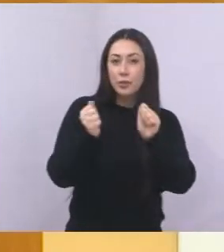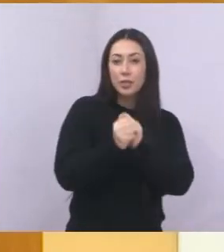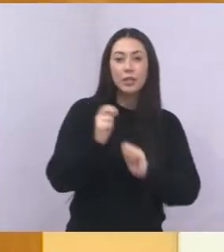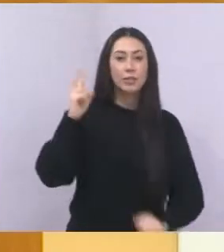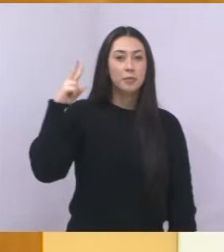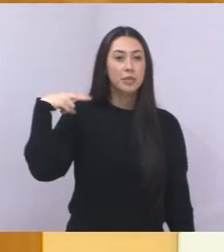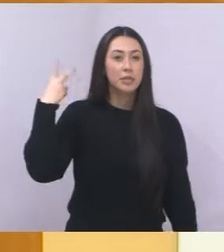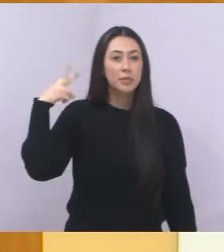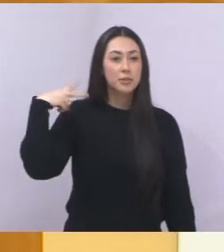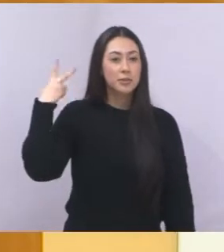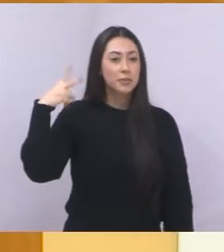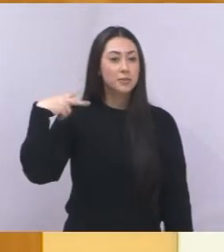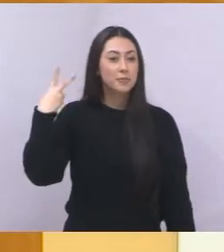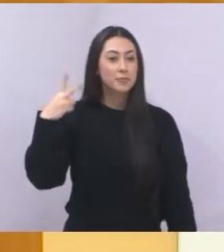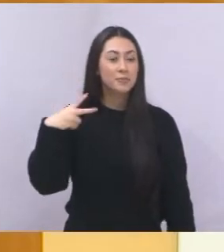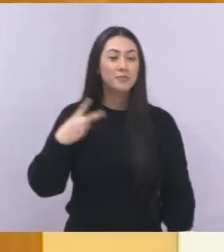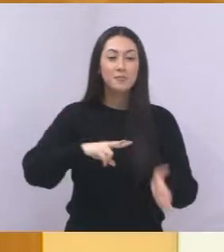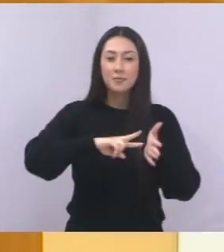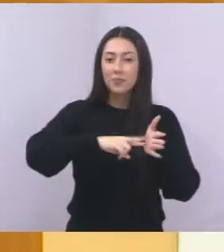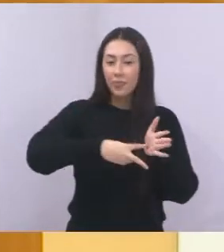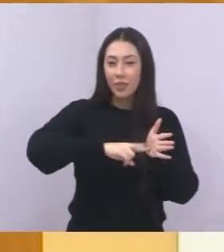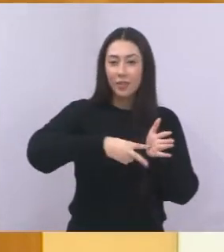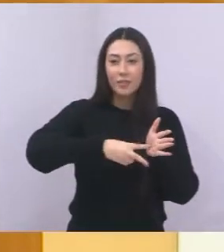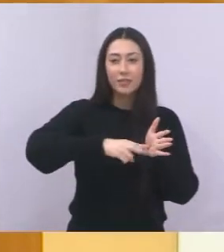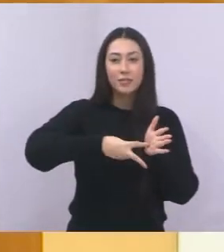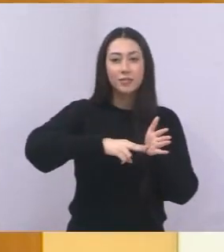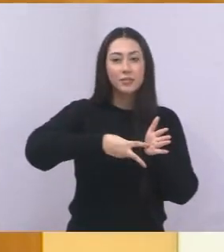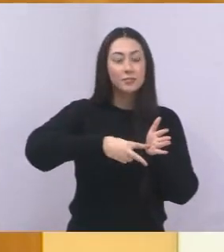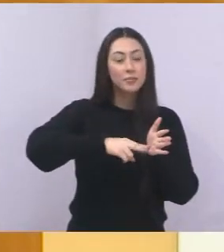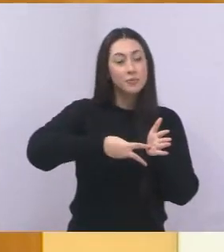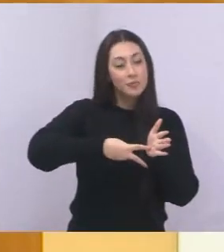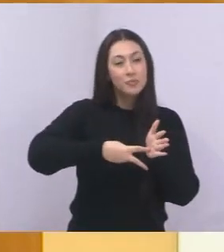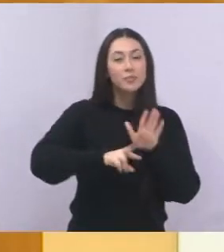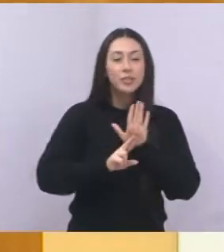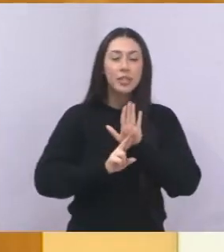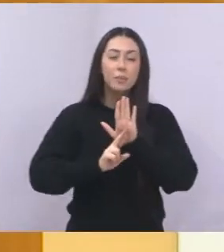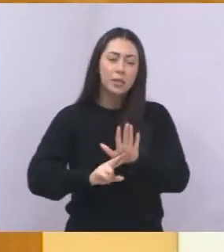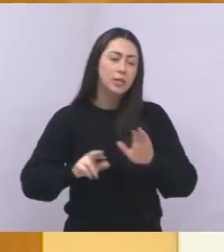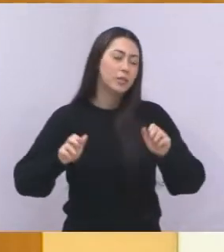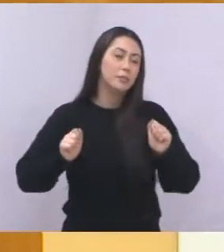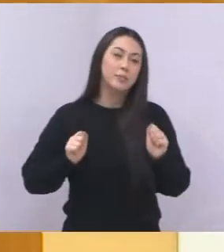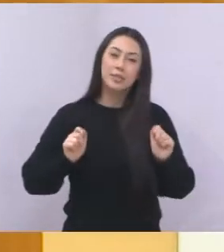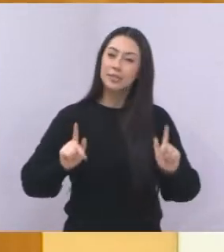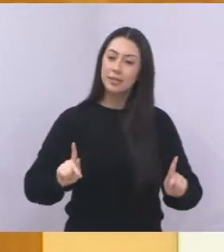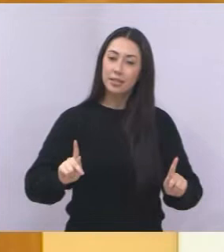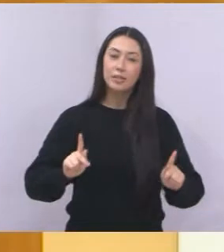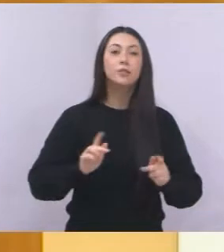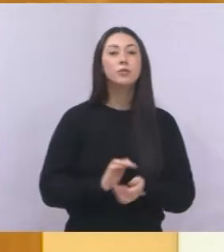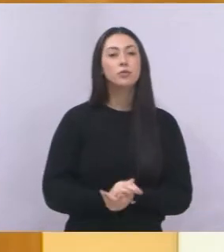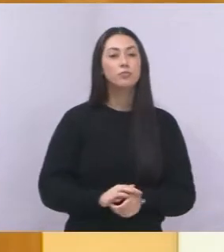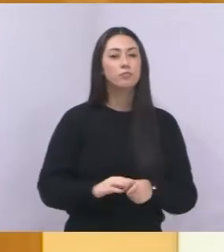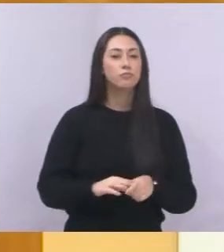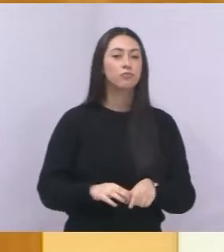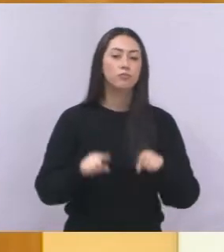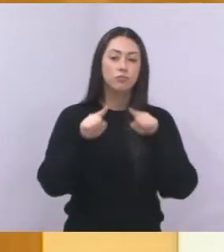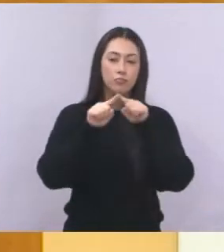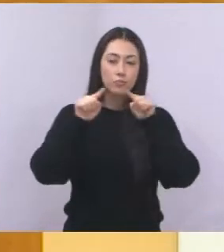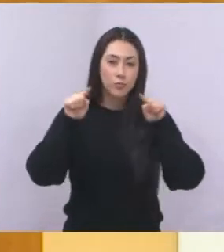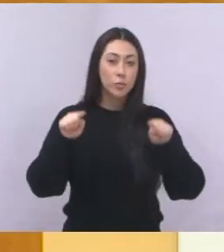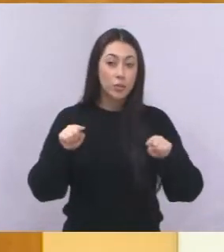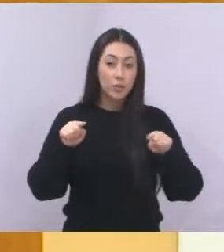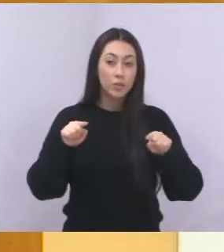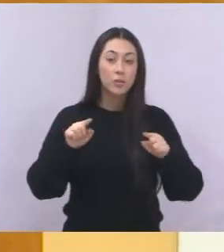vereadores, sindicato e representantes dos aposentados e dos funcionários.